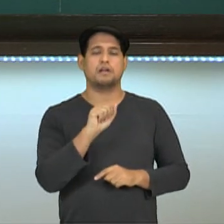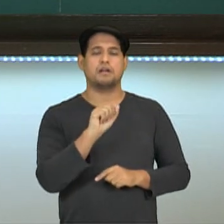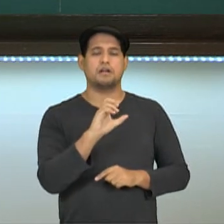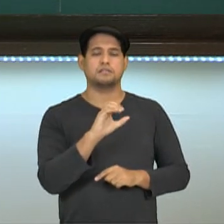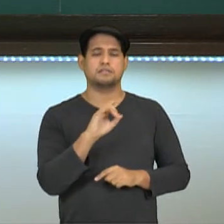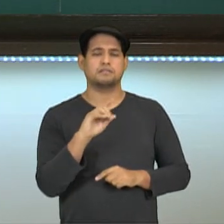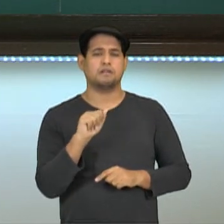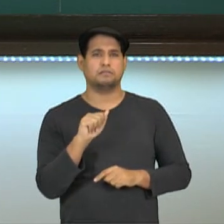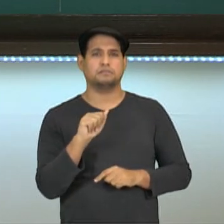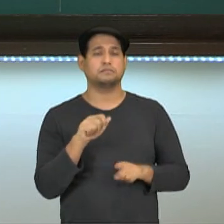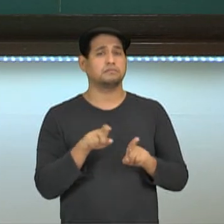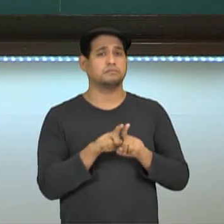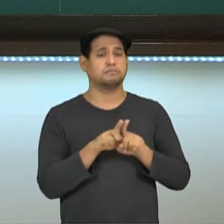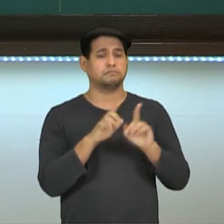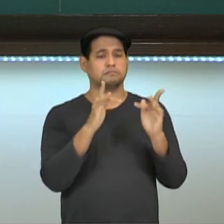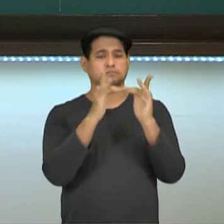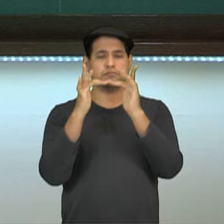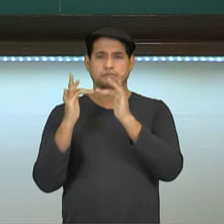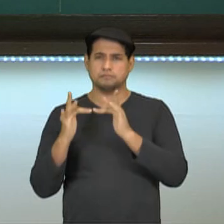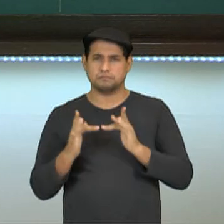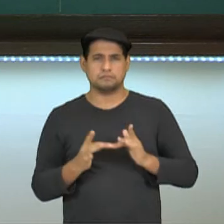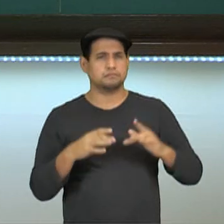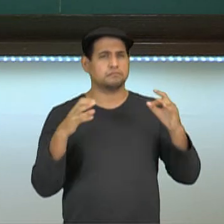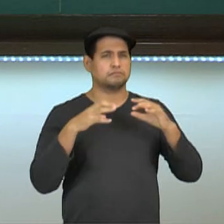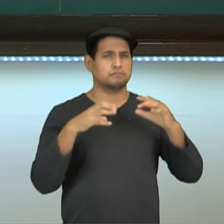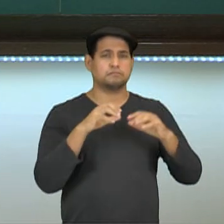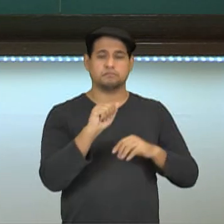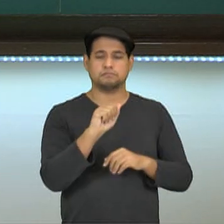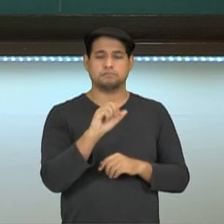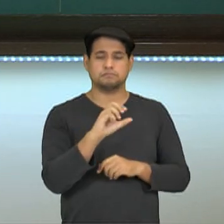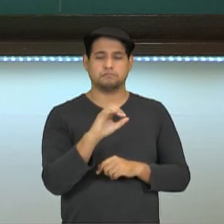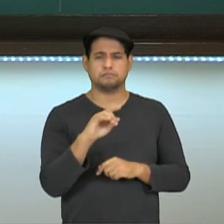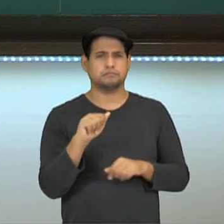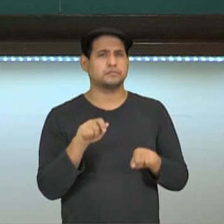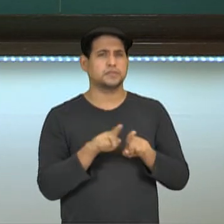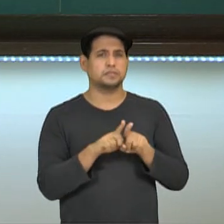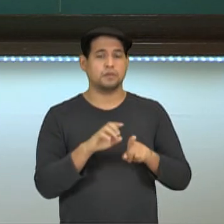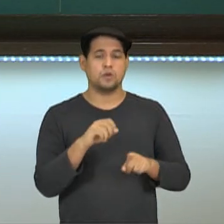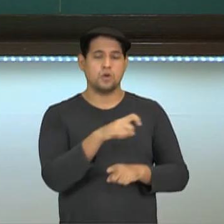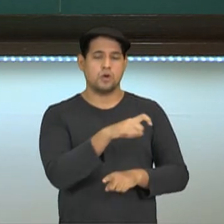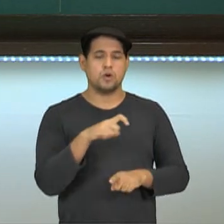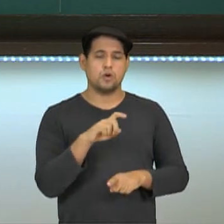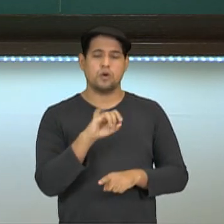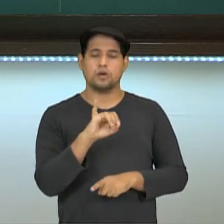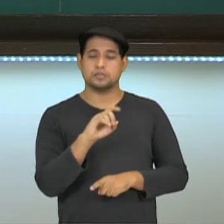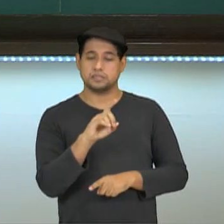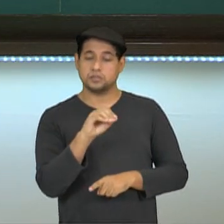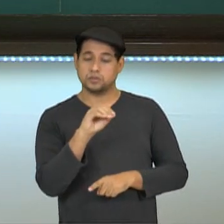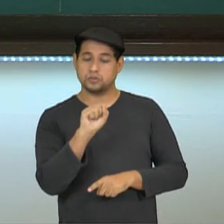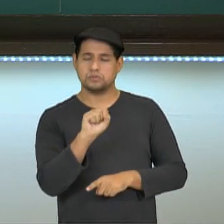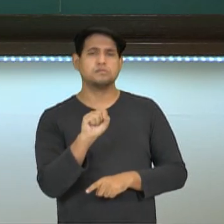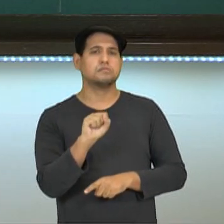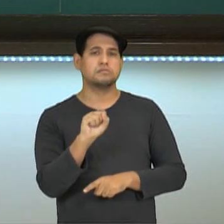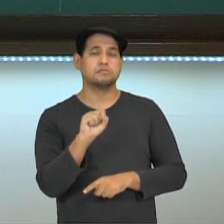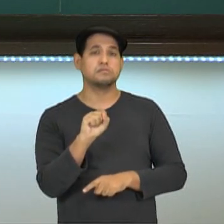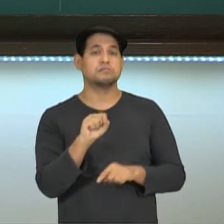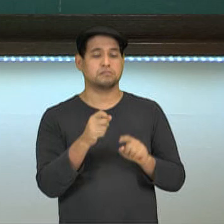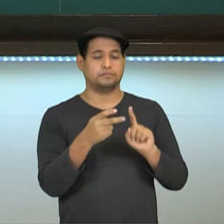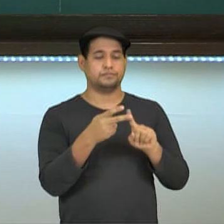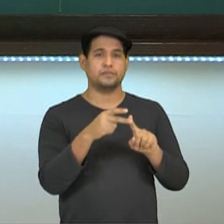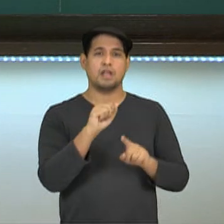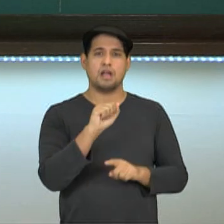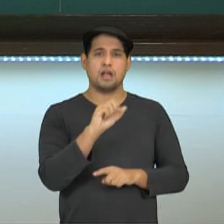ácida, tá? Então, a relação entre chuva ácida e os óxidos é que são os óxidos